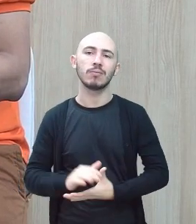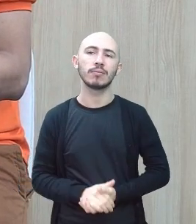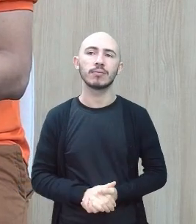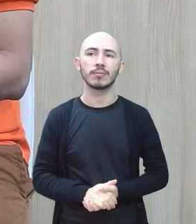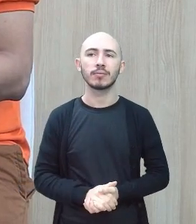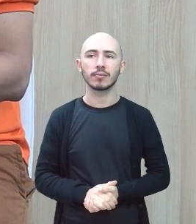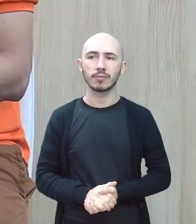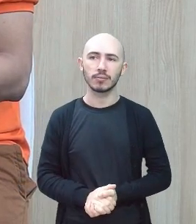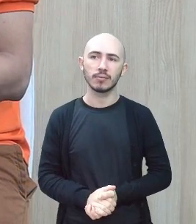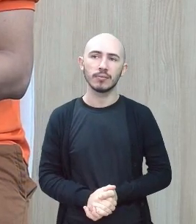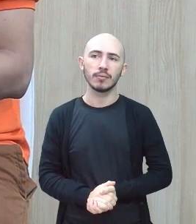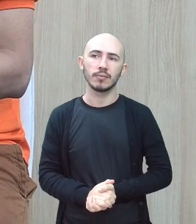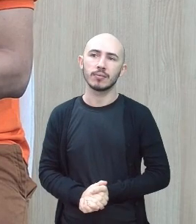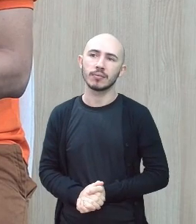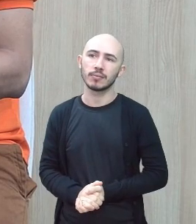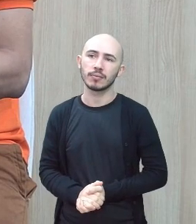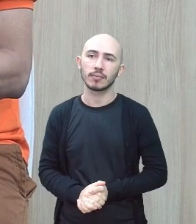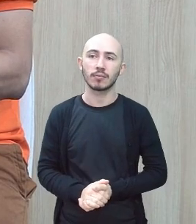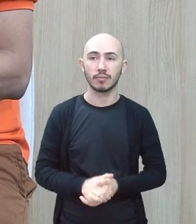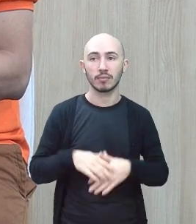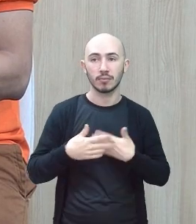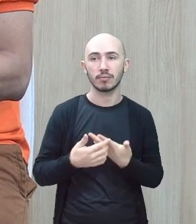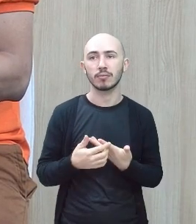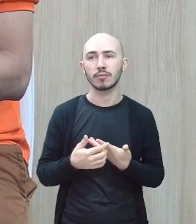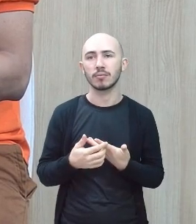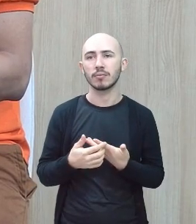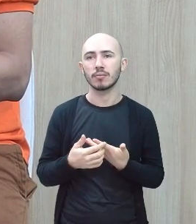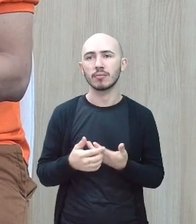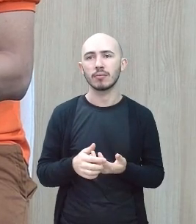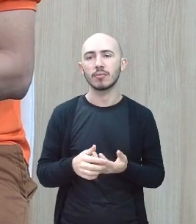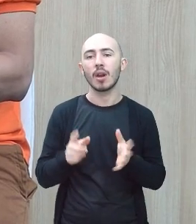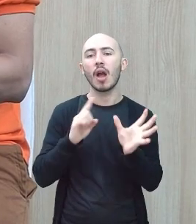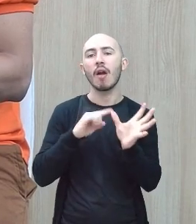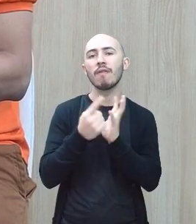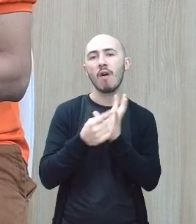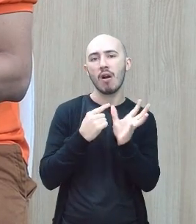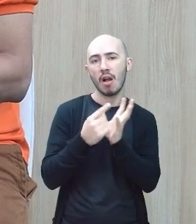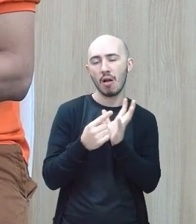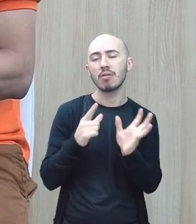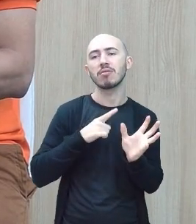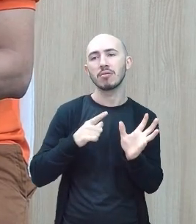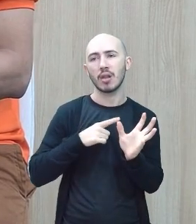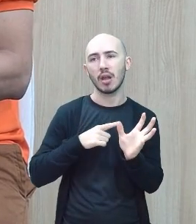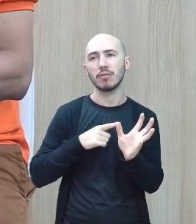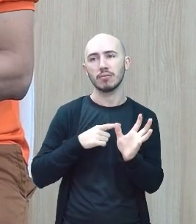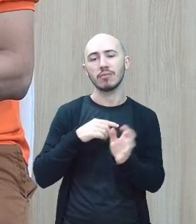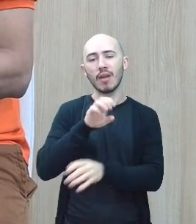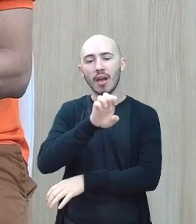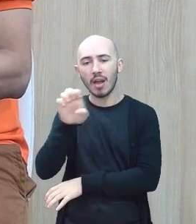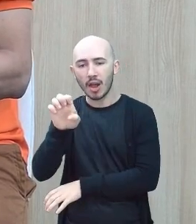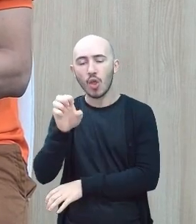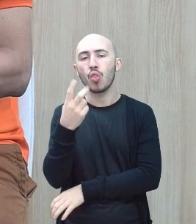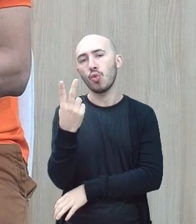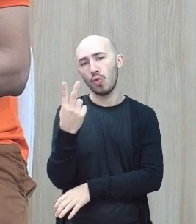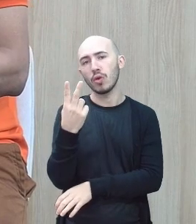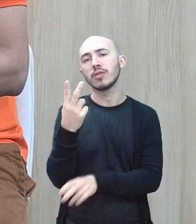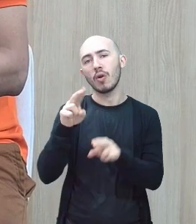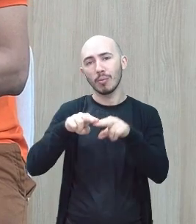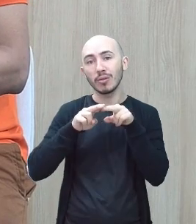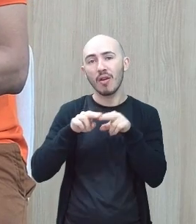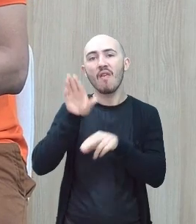forte. No outro, o 30, 40, 40, 40, ou 40, 30,